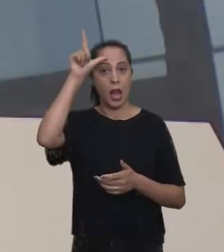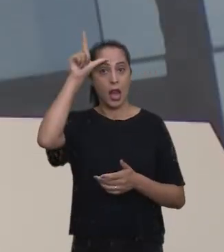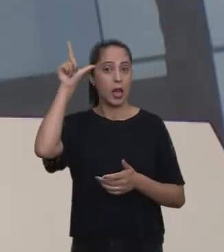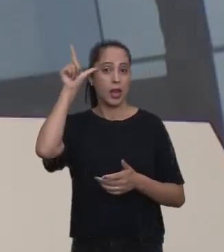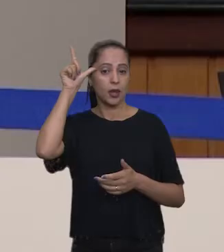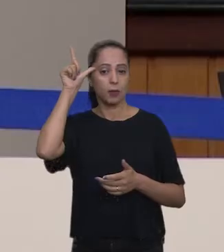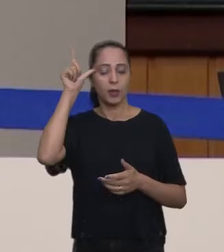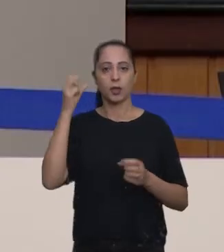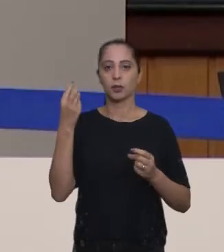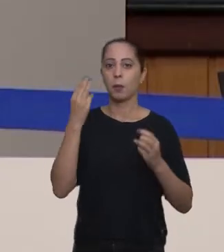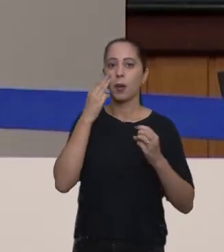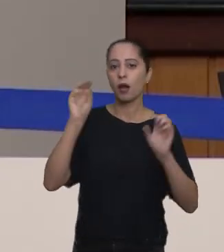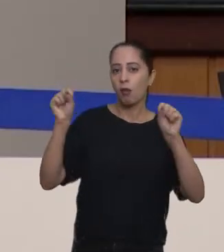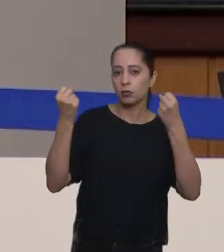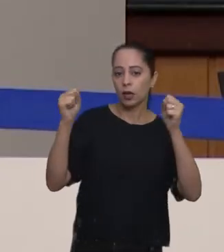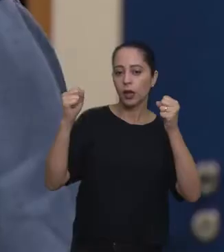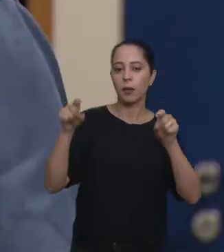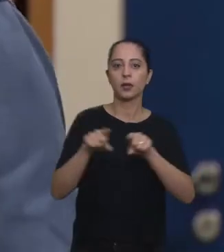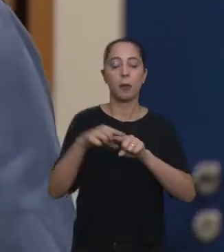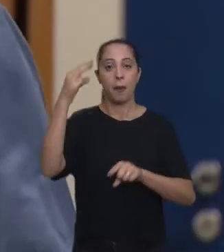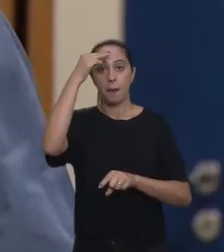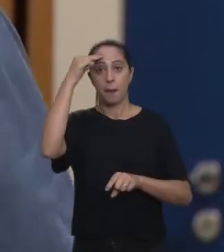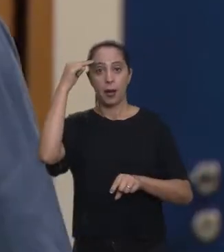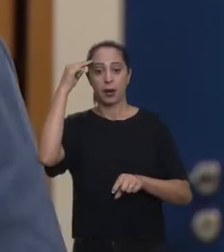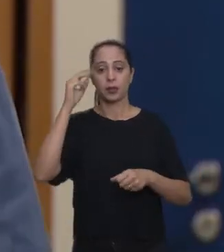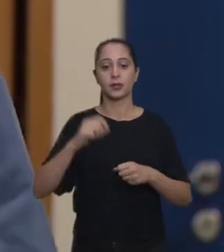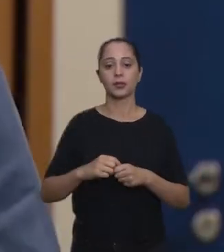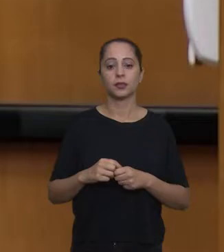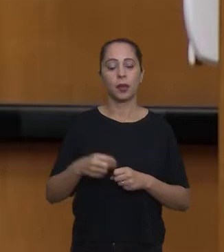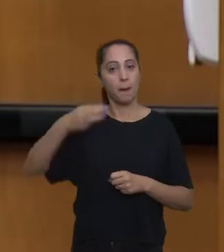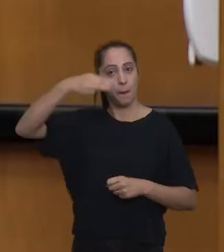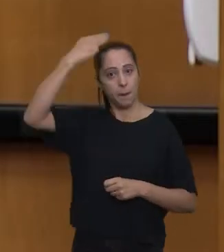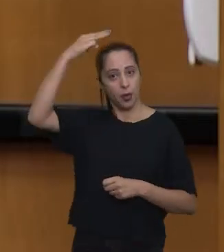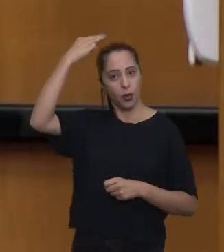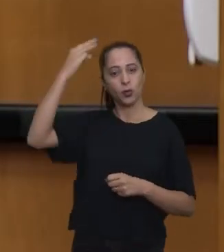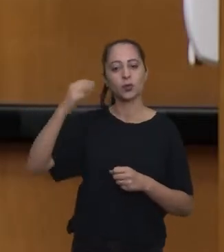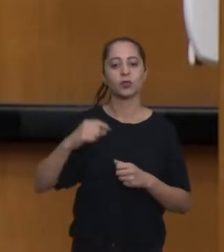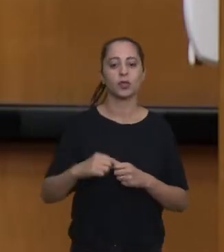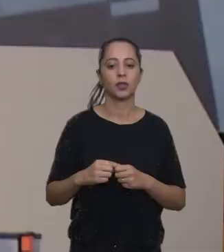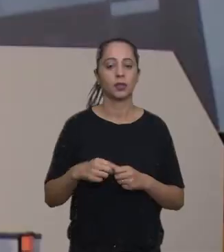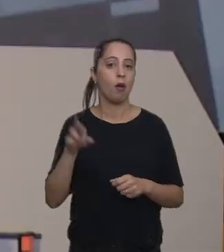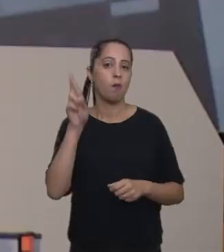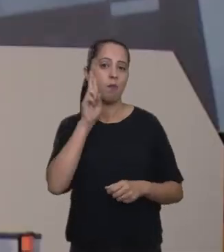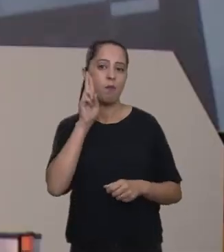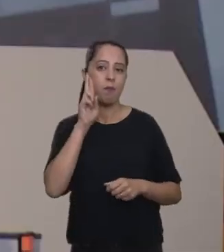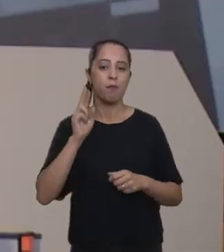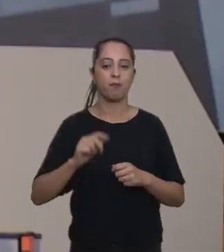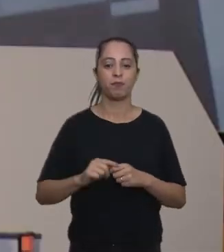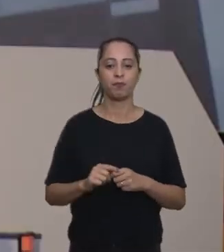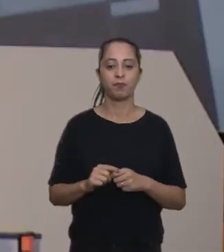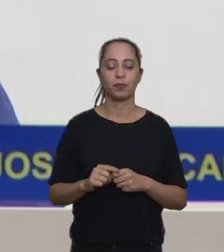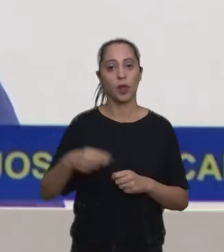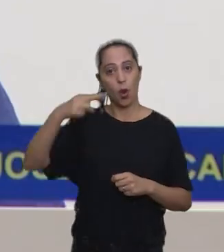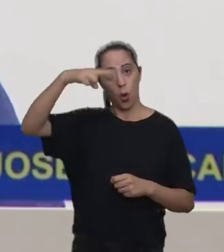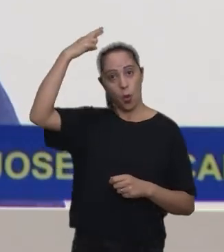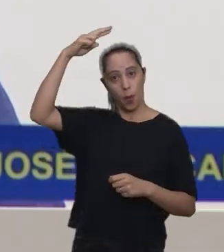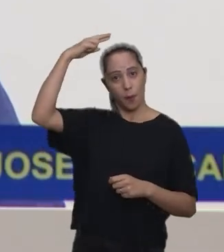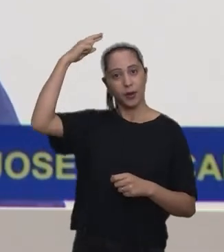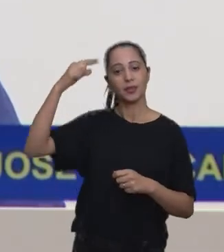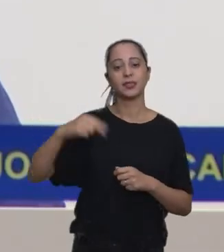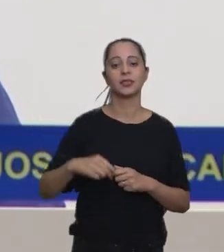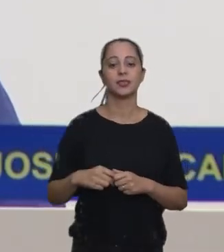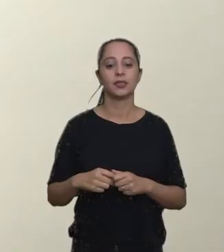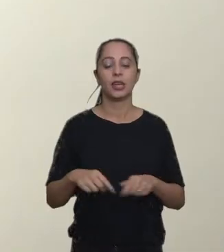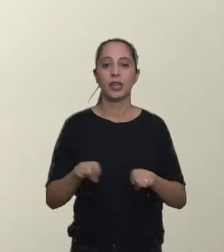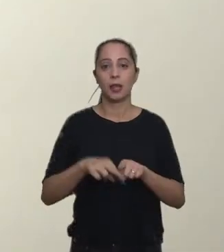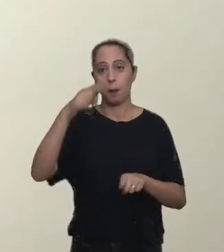Lino Bispo, Marcão da Academia, Marcelo Garcia, Milton Vieira Filho, Renato Santiago, Robertinho